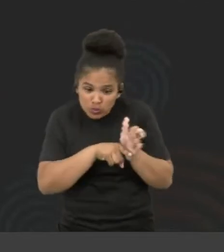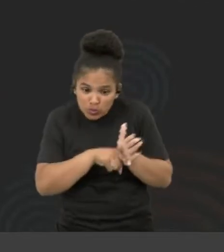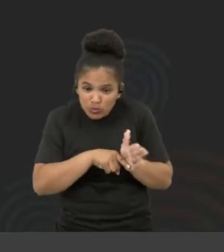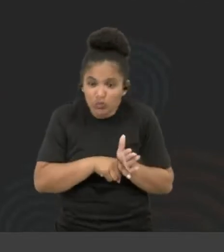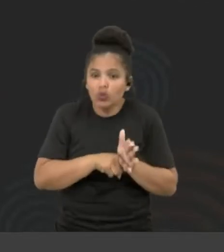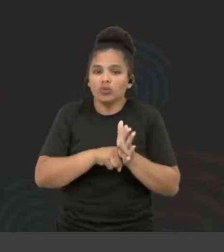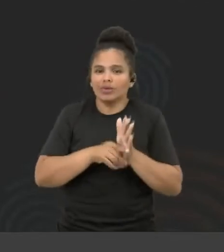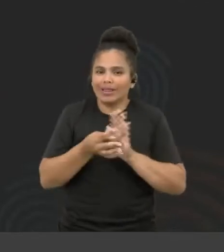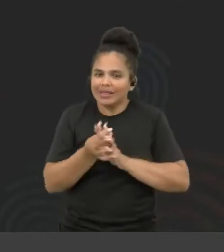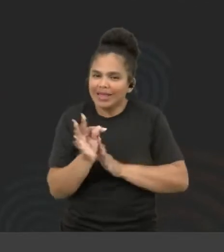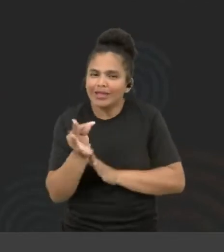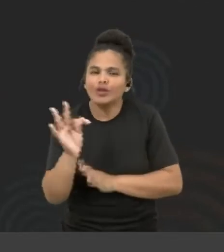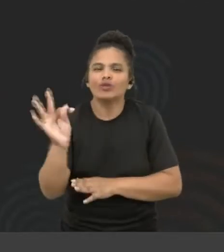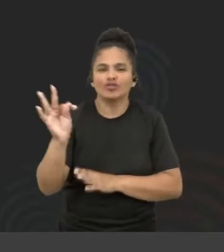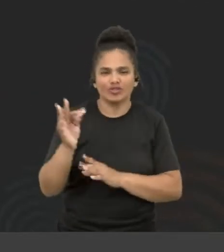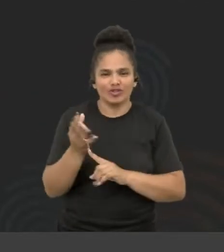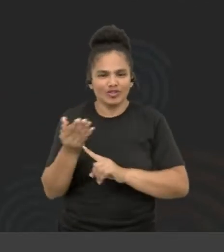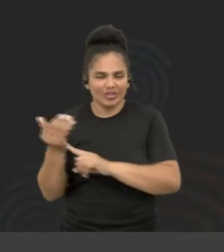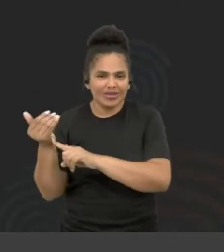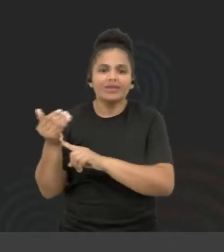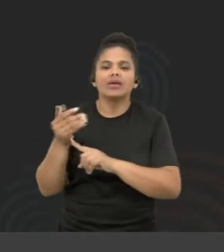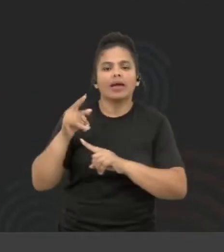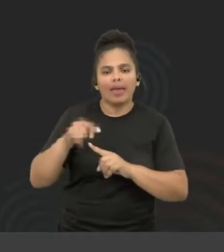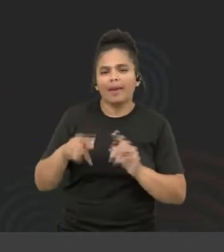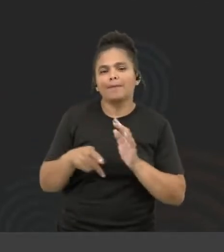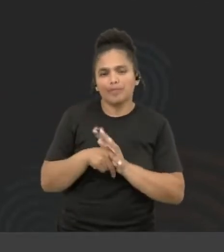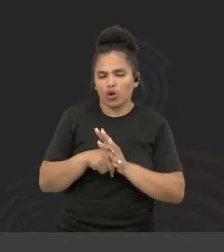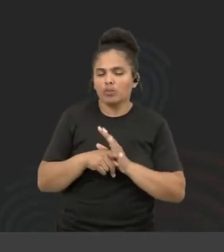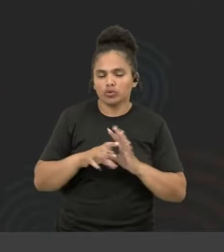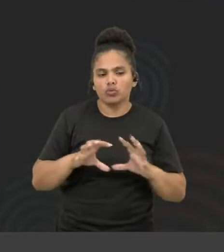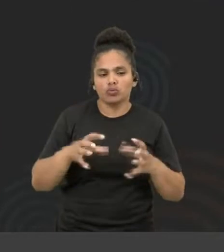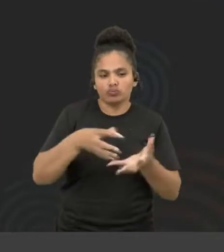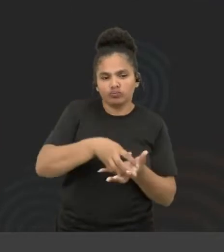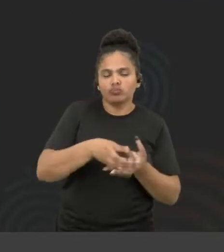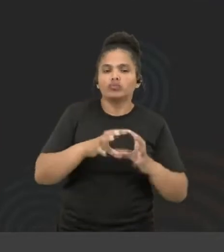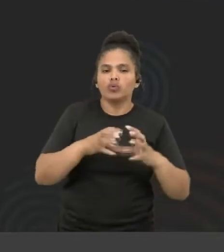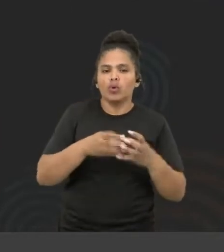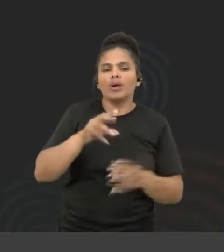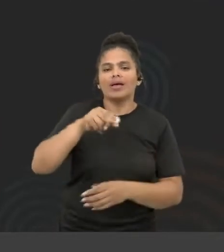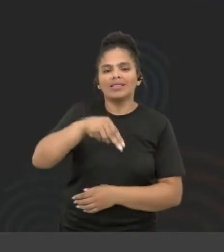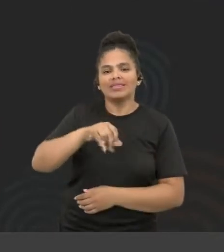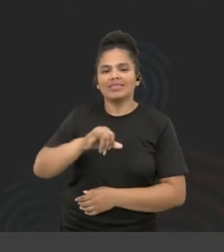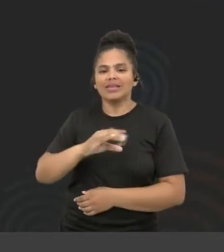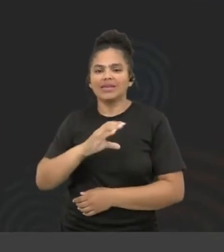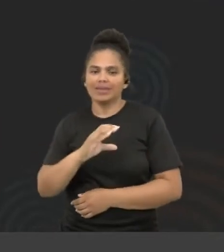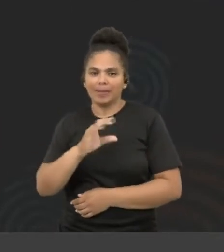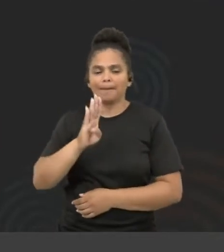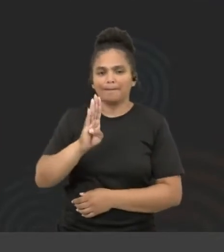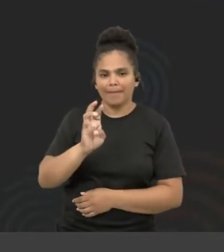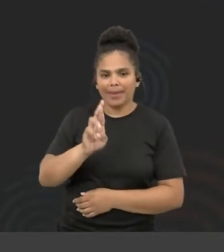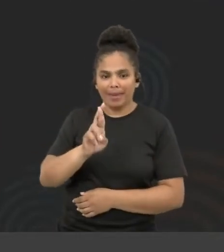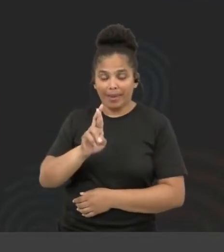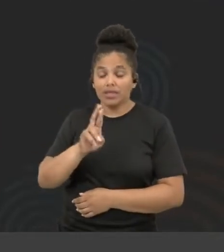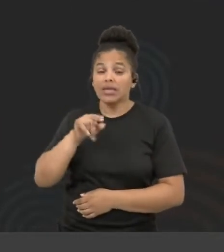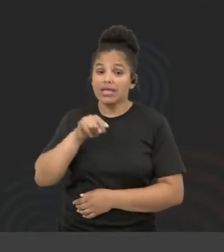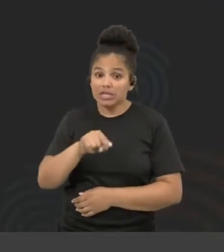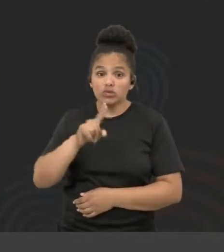São iniciativas do NIC-BR e do Comitê Gestor da Internet. São iniciativas para a gente